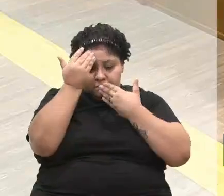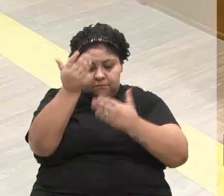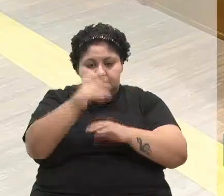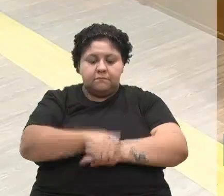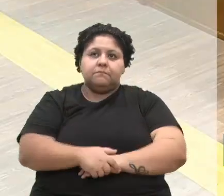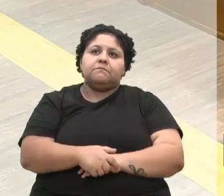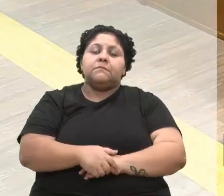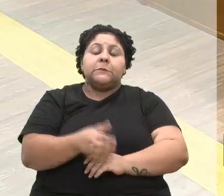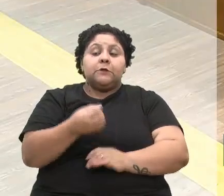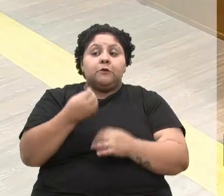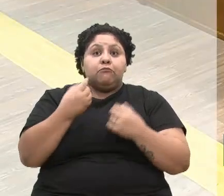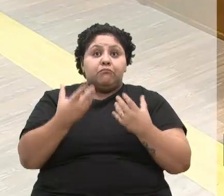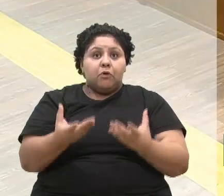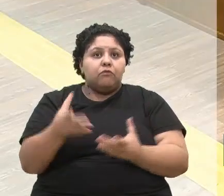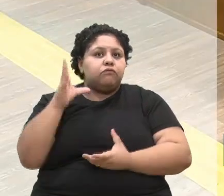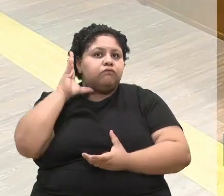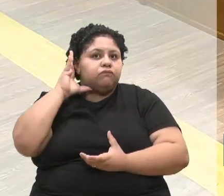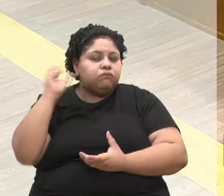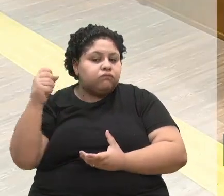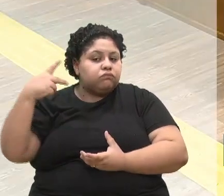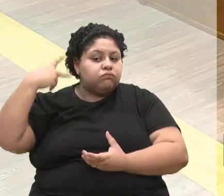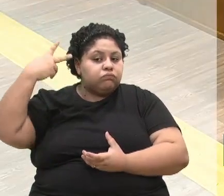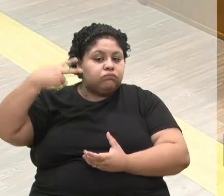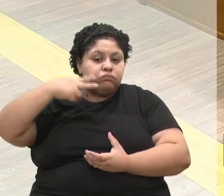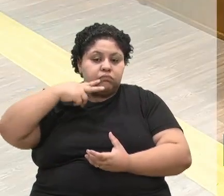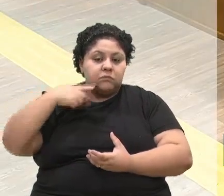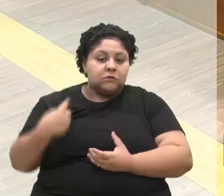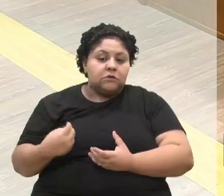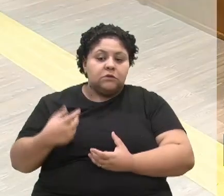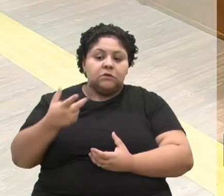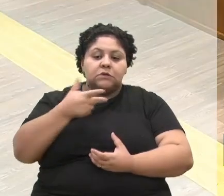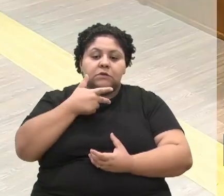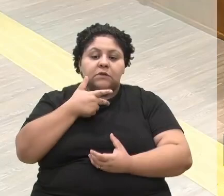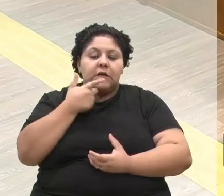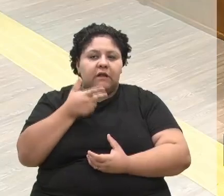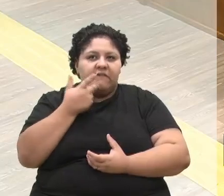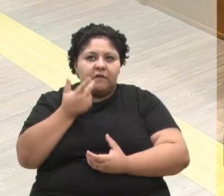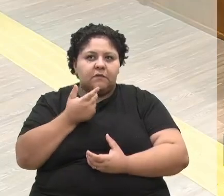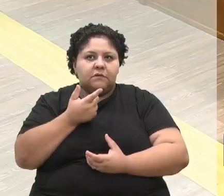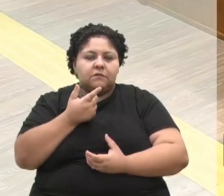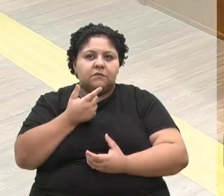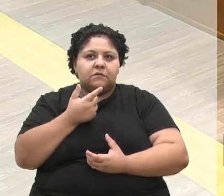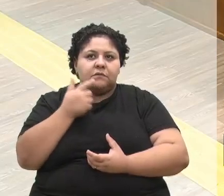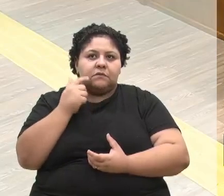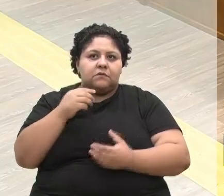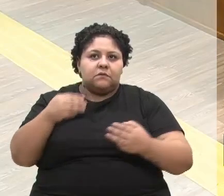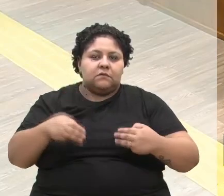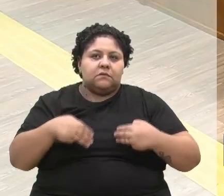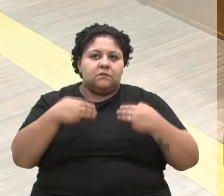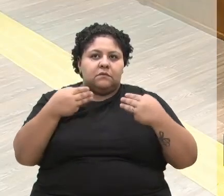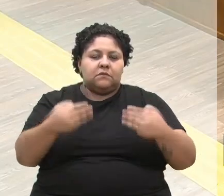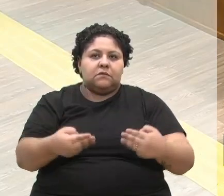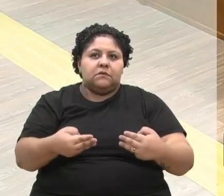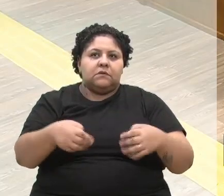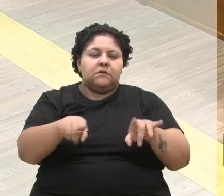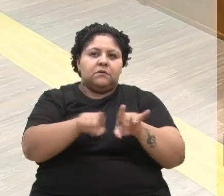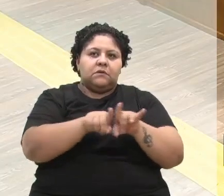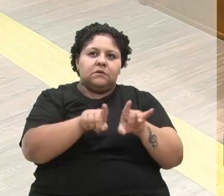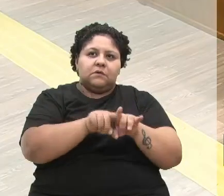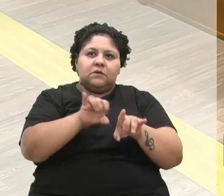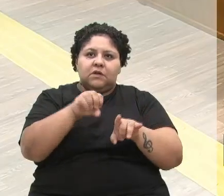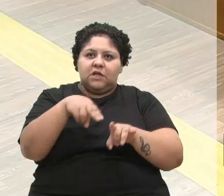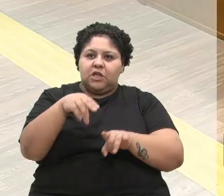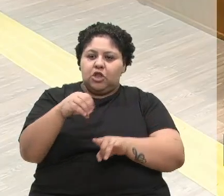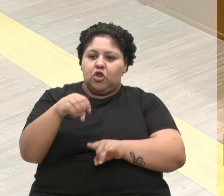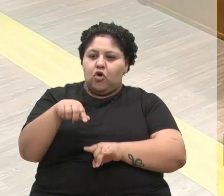Presidente, bom, escutando a vereadora Rose antes, ela disse que essa moção é inócua. Inócua a senhora defender